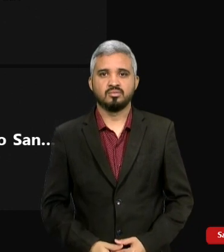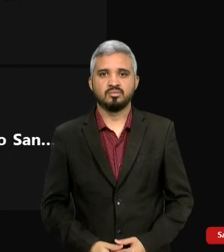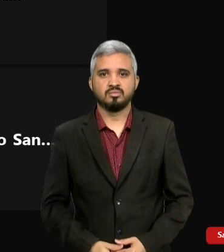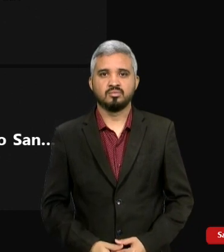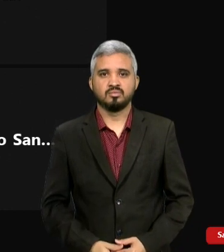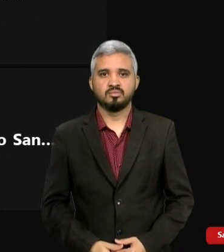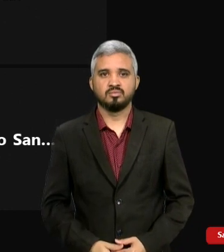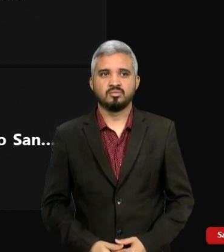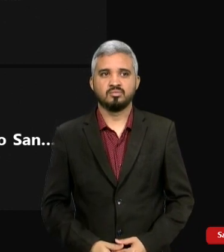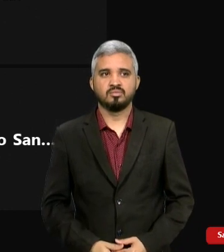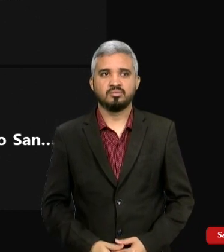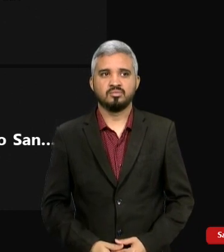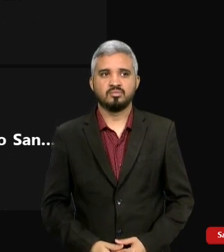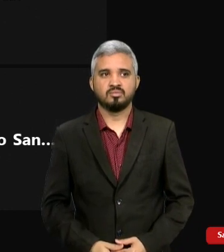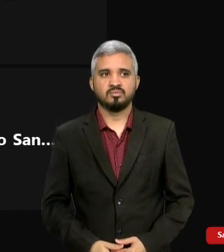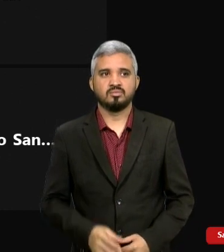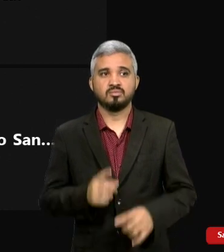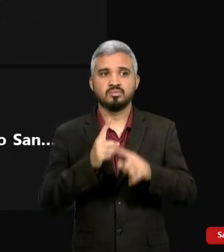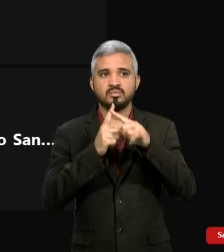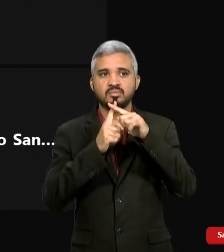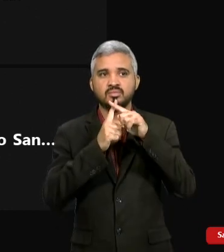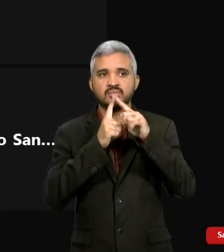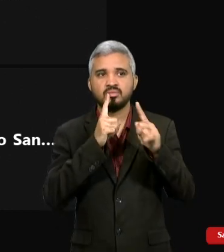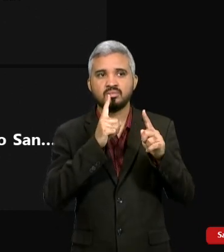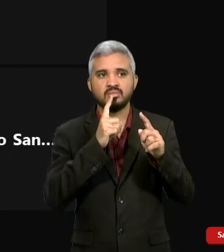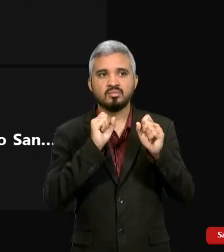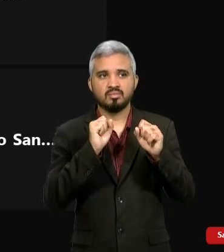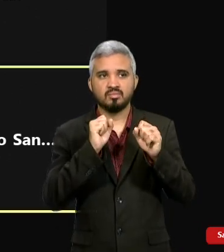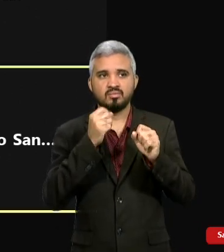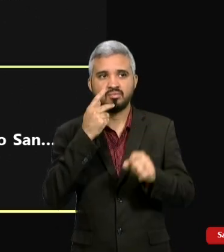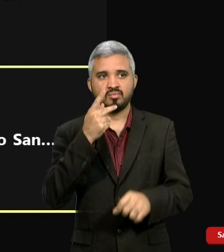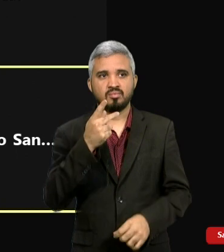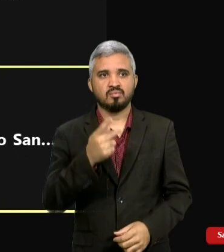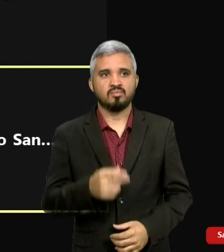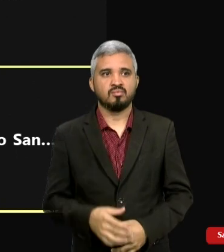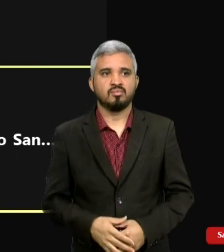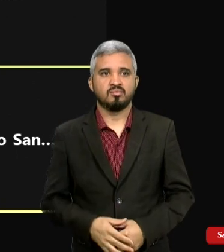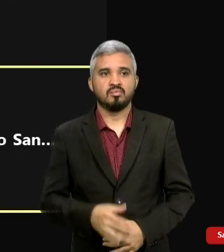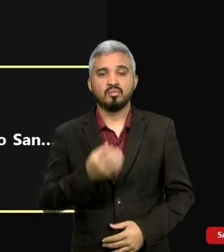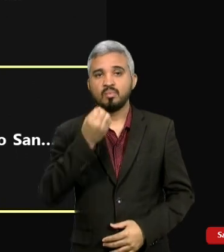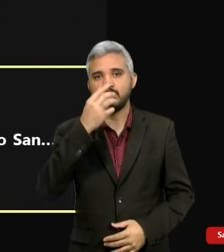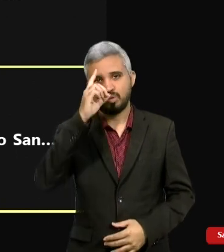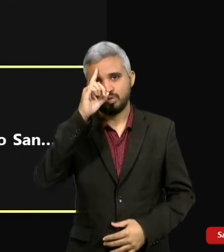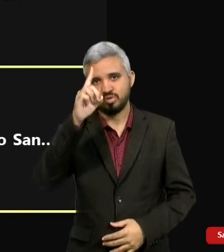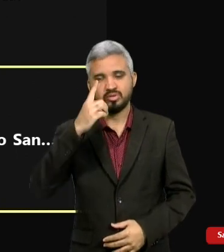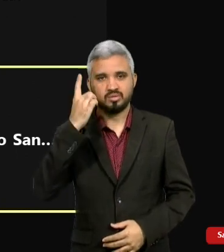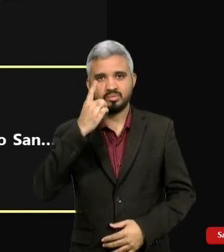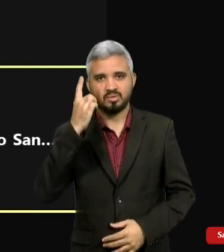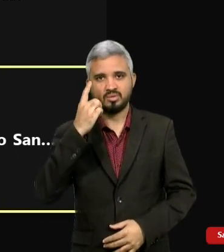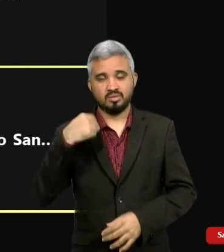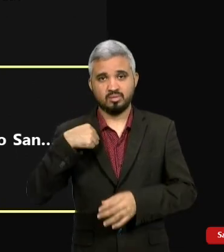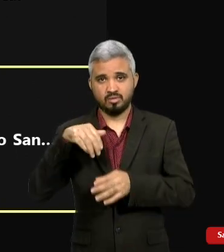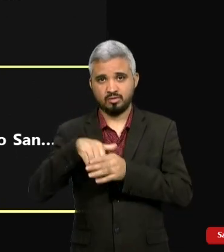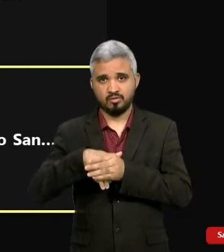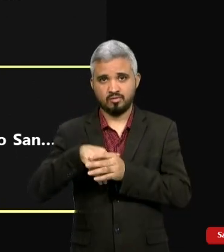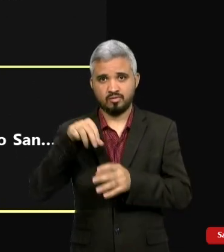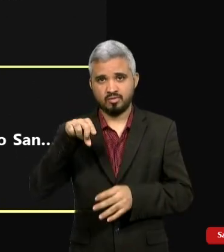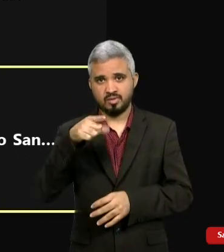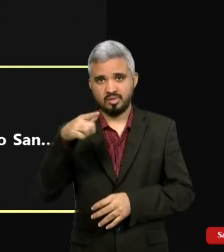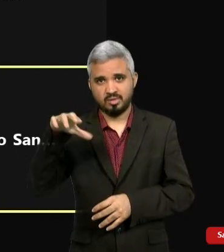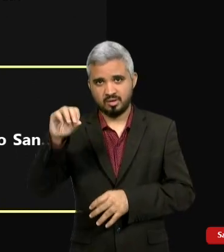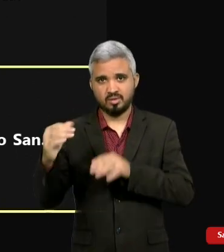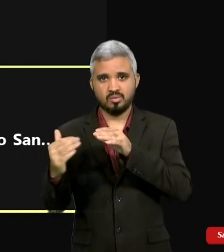O áudio está pronto, deputado. Pode falar. Bom dia, deputada. Vota não, pela manutenção do veto.